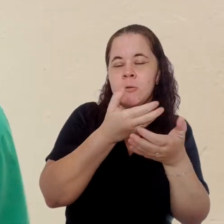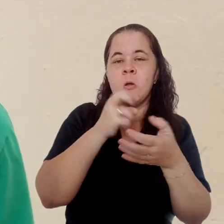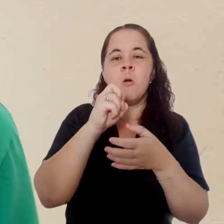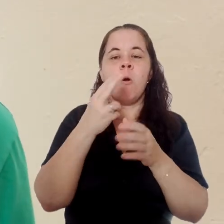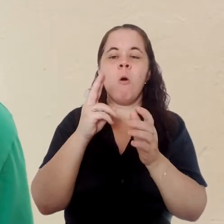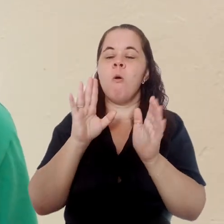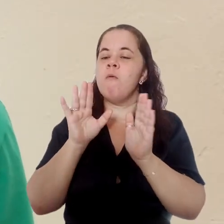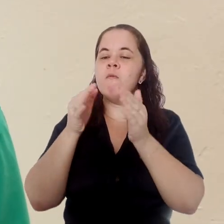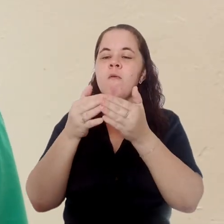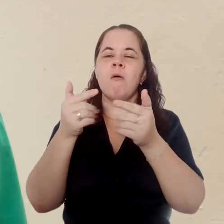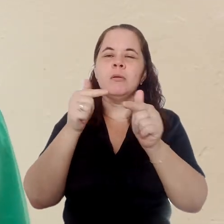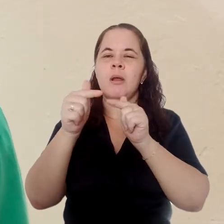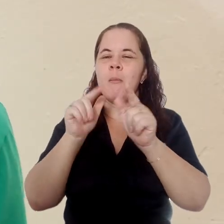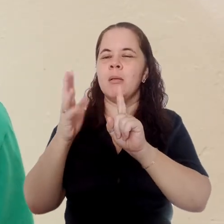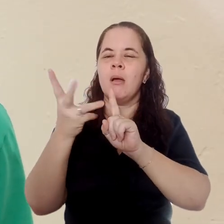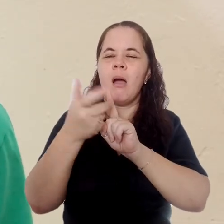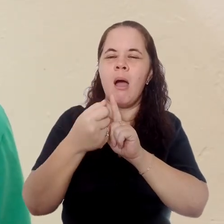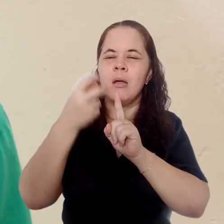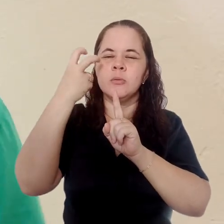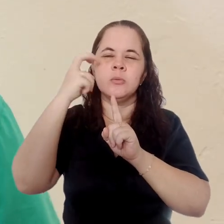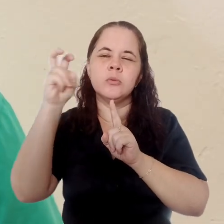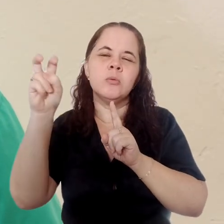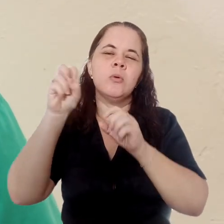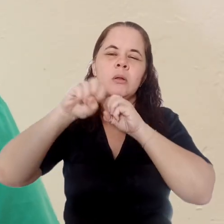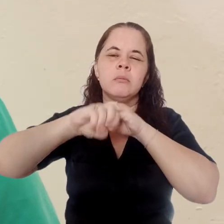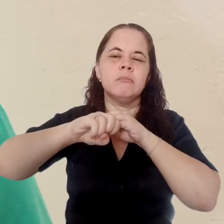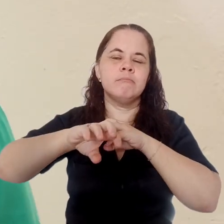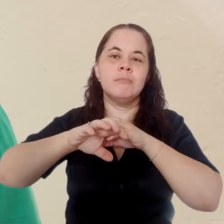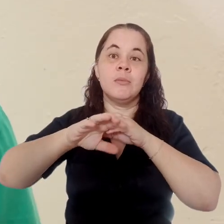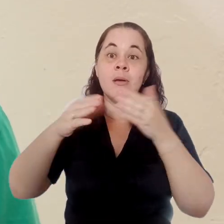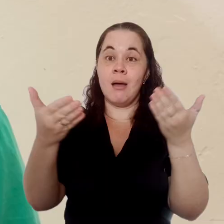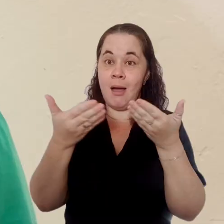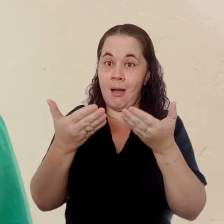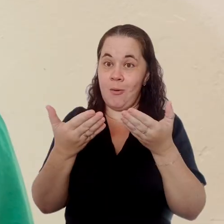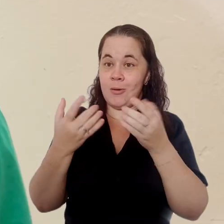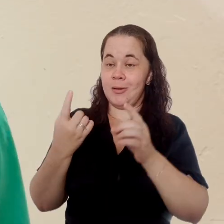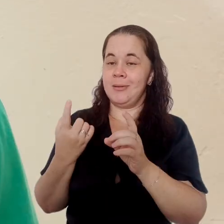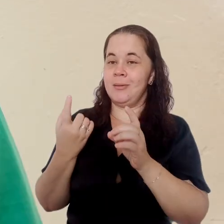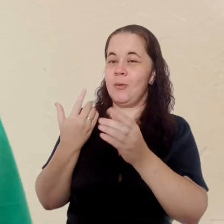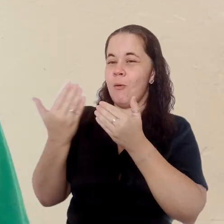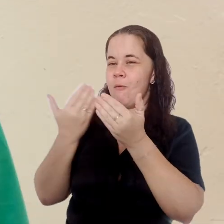cultural, na sua ação educativa. E agora a gente vai com o professor Graco, onde ele vai